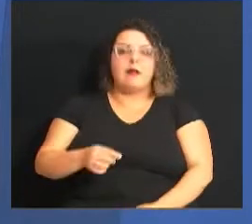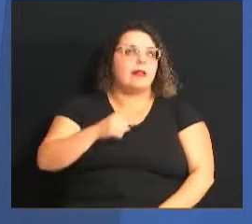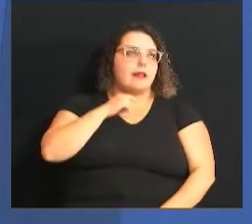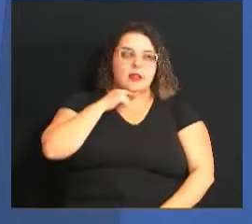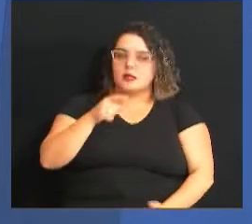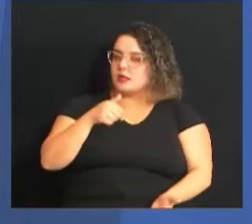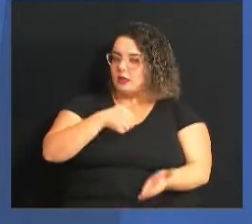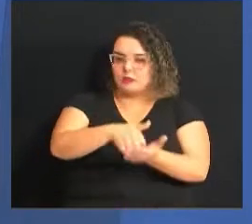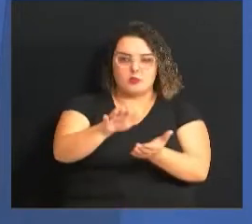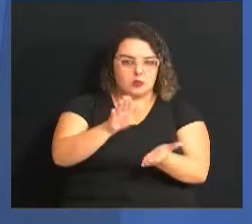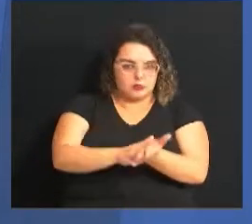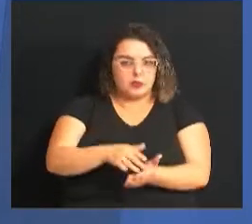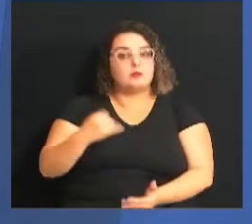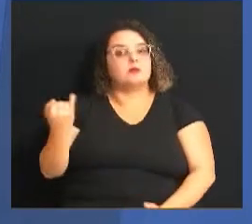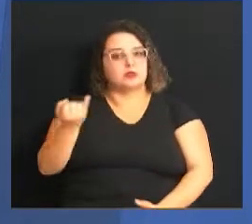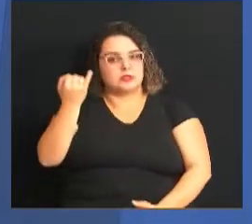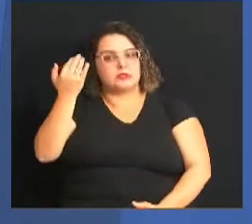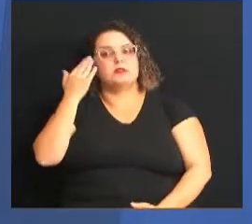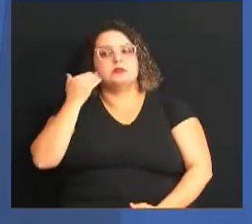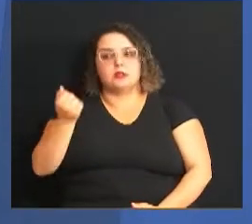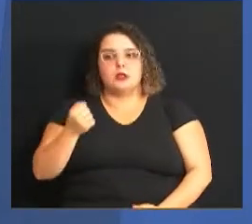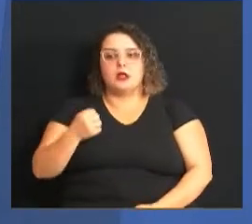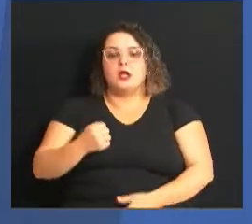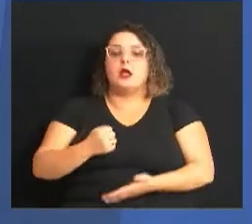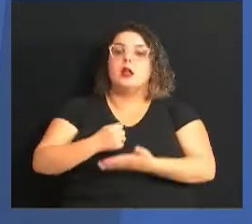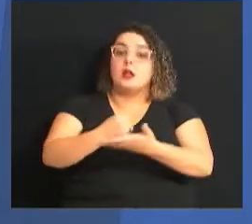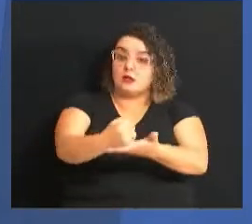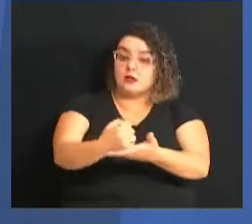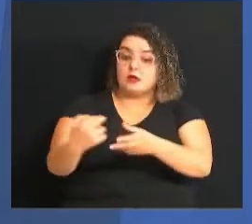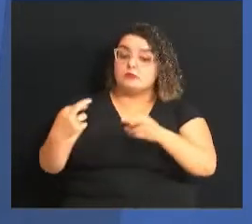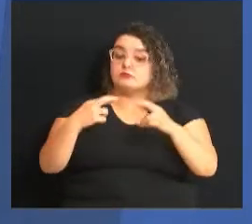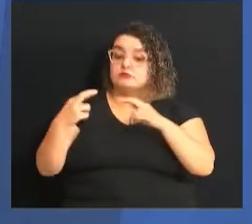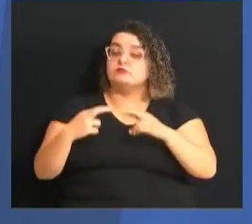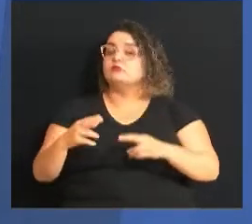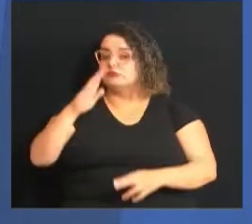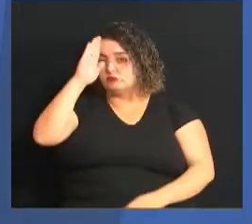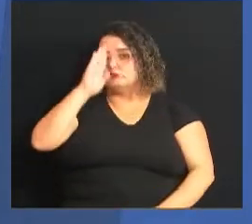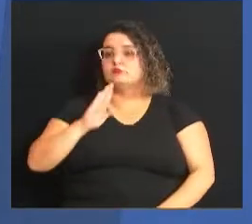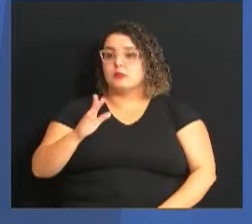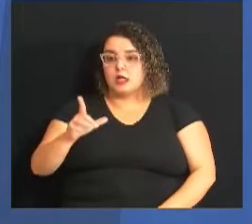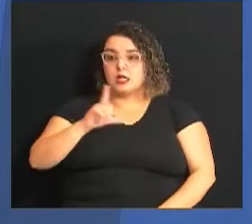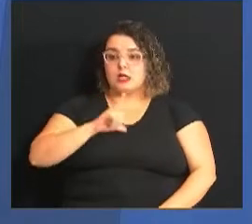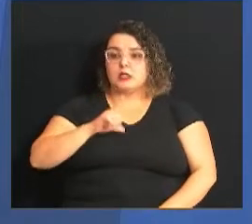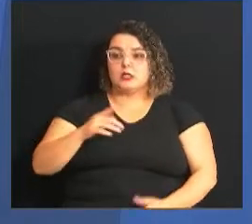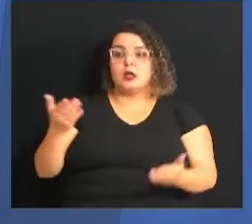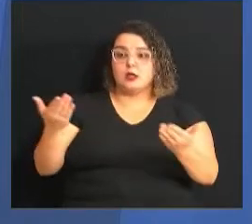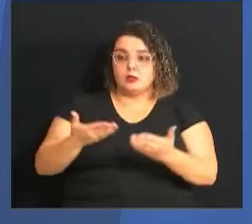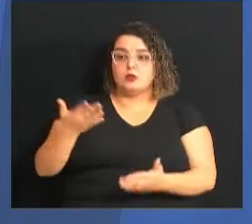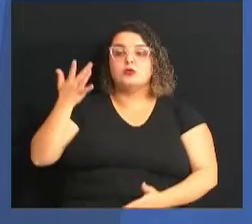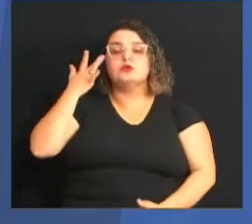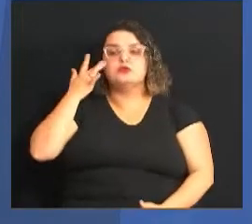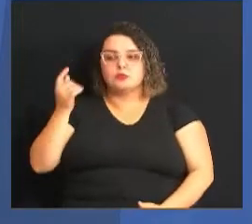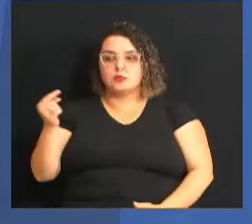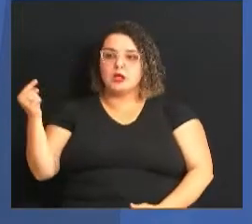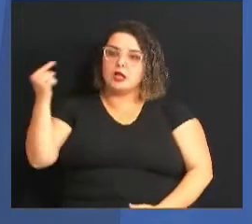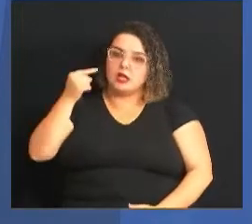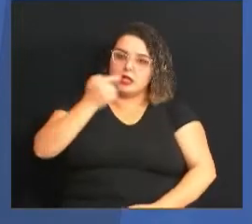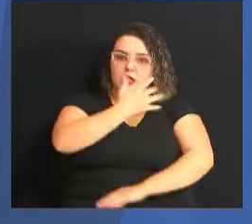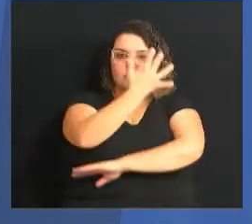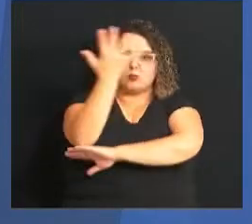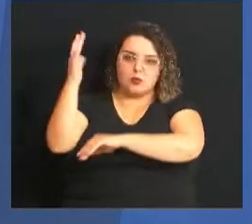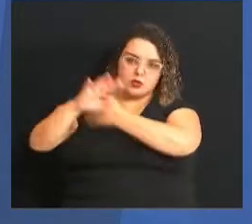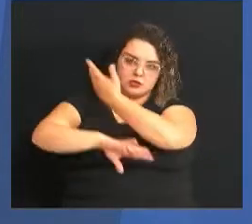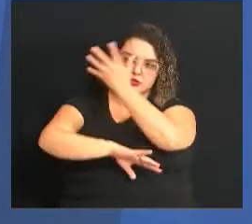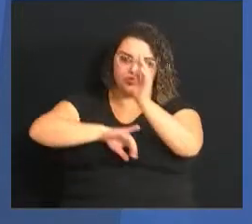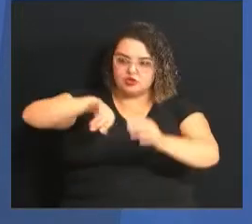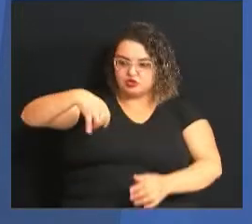tá? É importante saber, você pode levar e ganha essa inspeção gratuita. A gente tem, então, hoje e amanhã, lá no Bosque do Jequitibás,